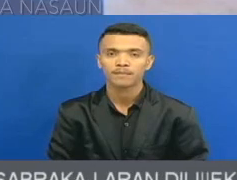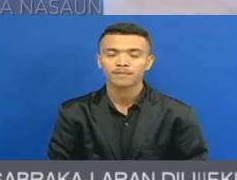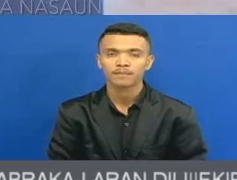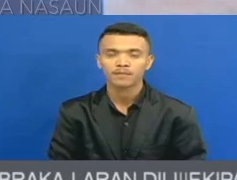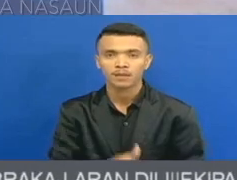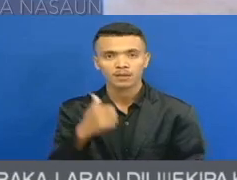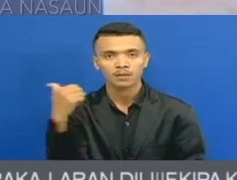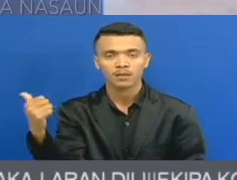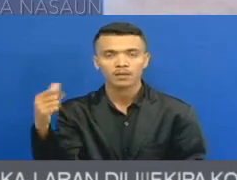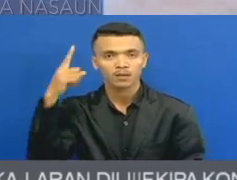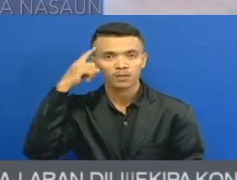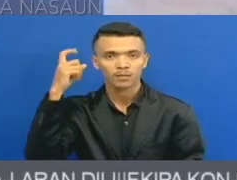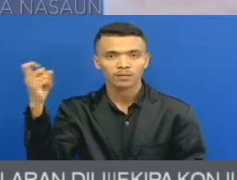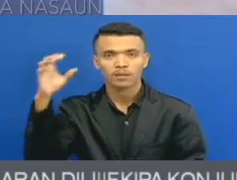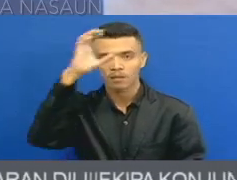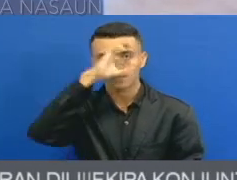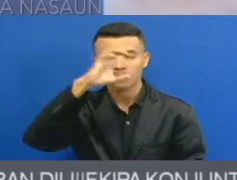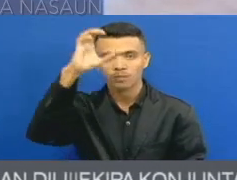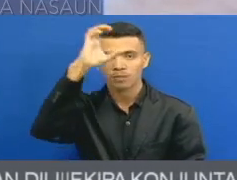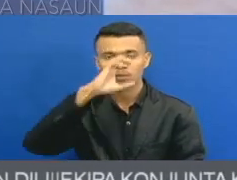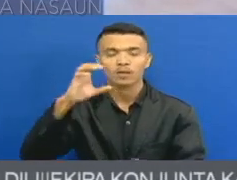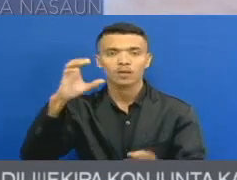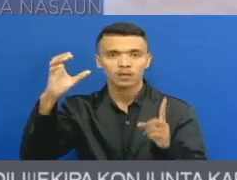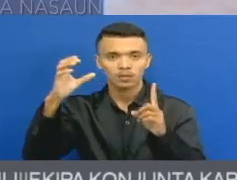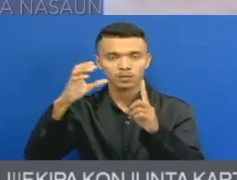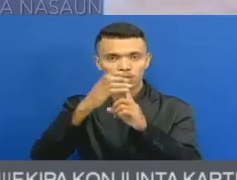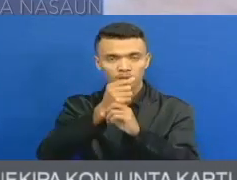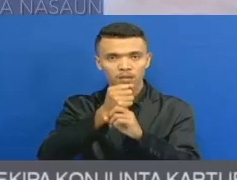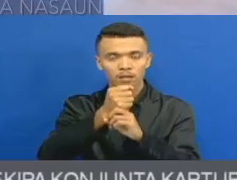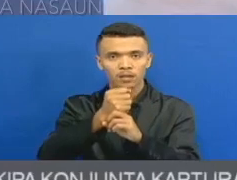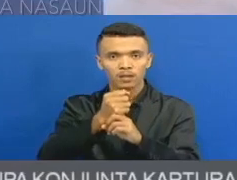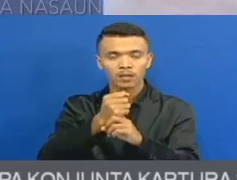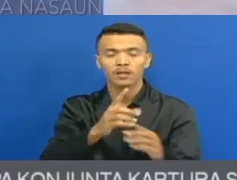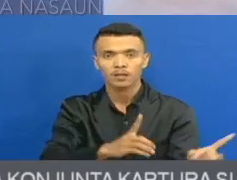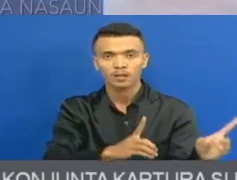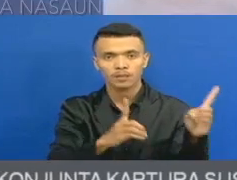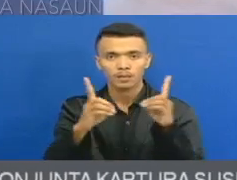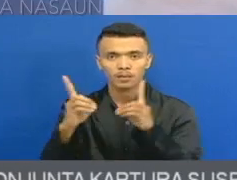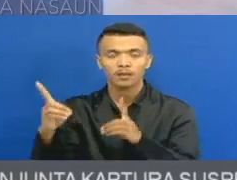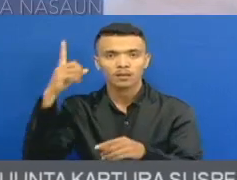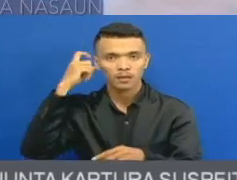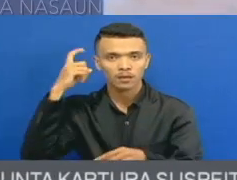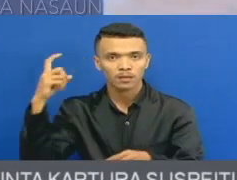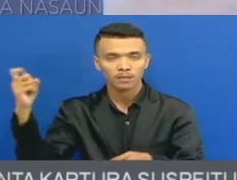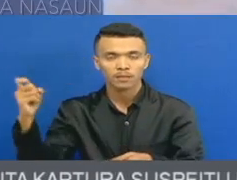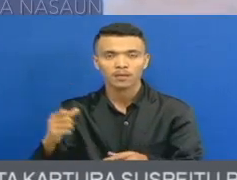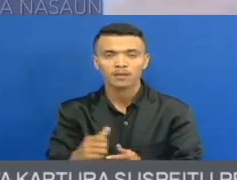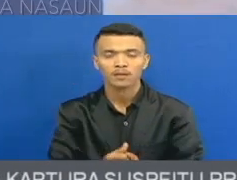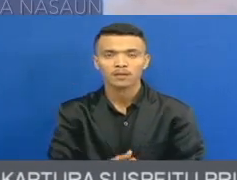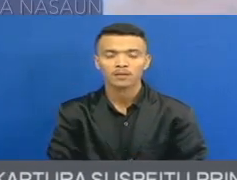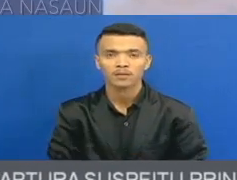Palo may e buca caer. Mete, realiza may, Lorenza Tauru,